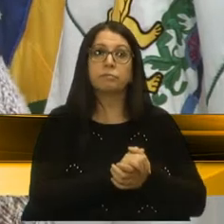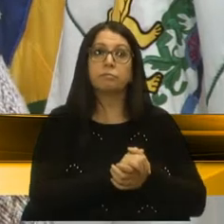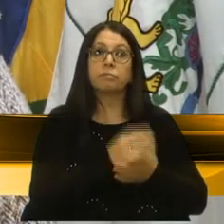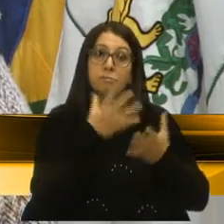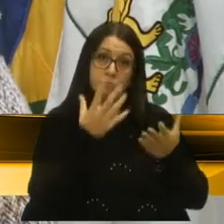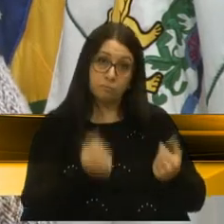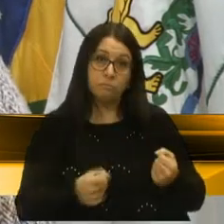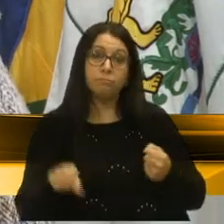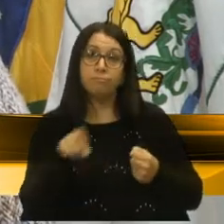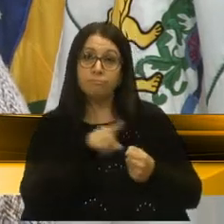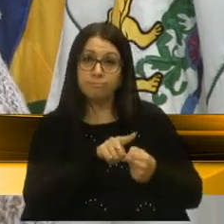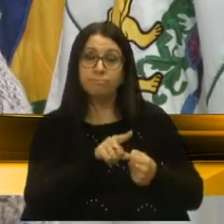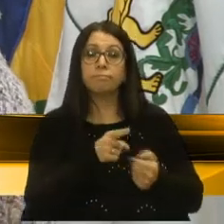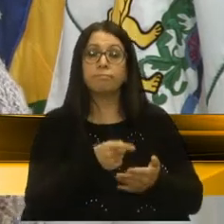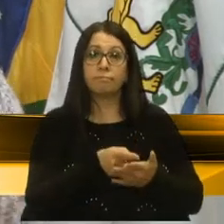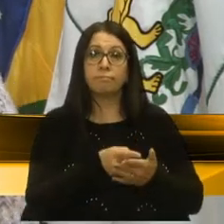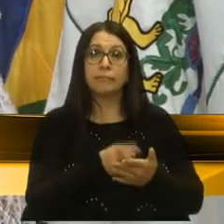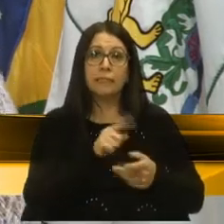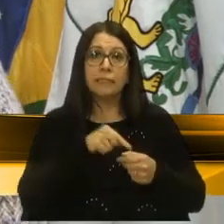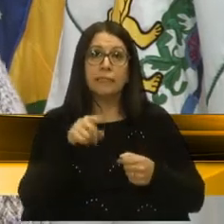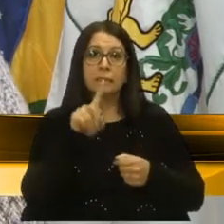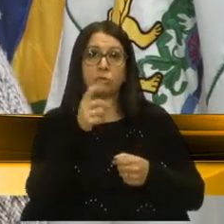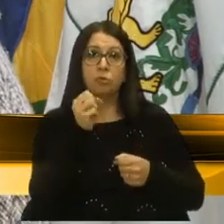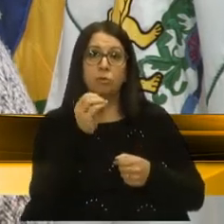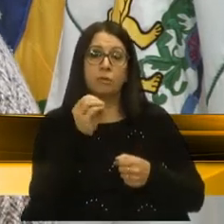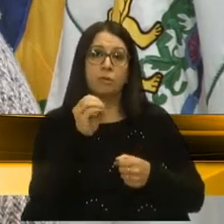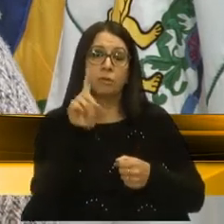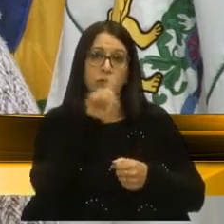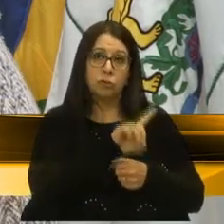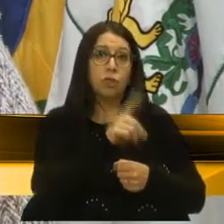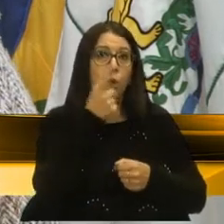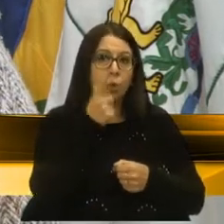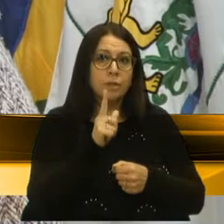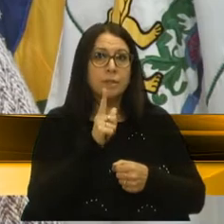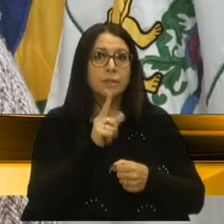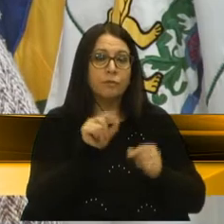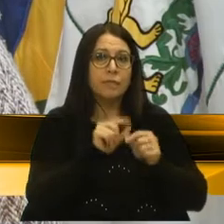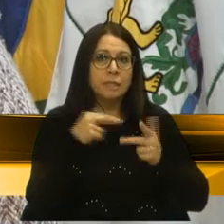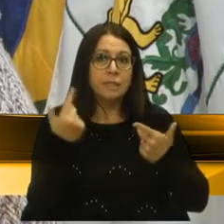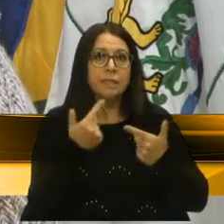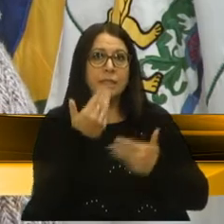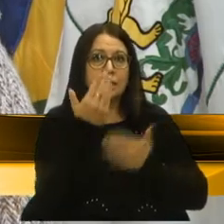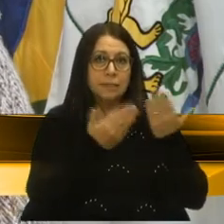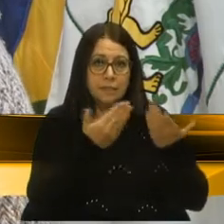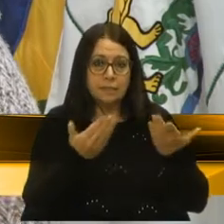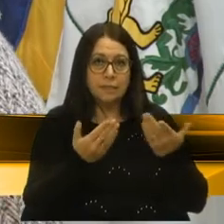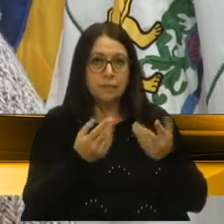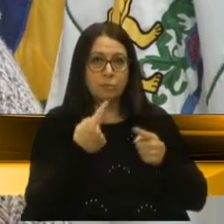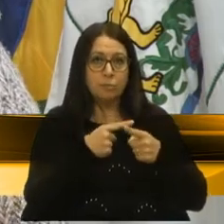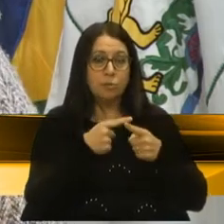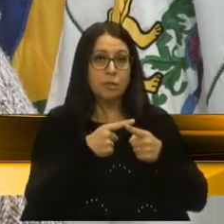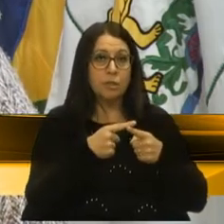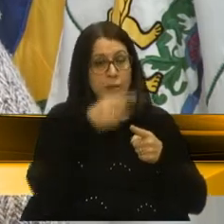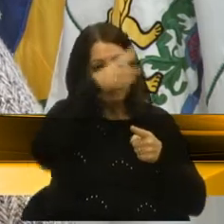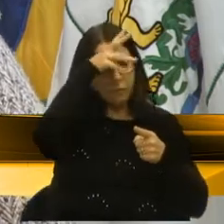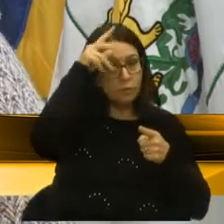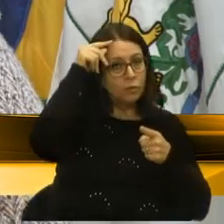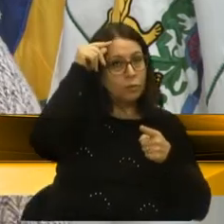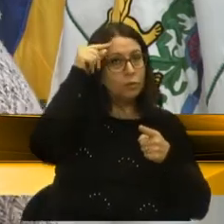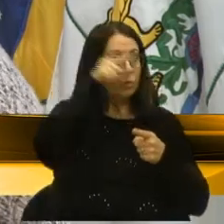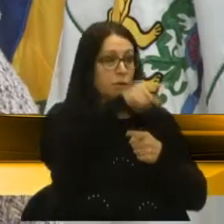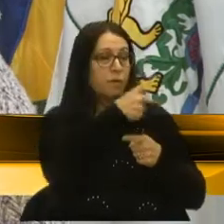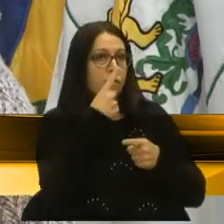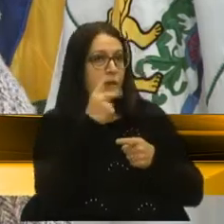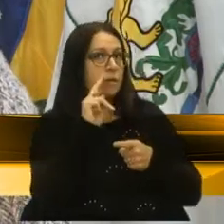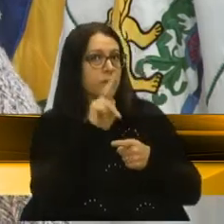permite, né, que, durante esses 180 dias, a gente consiga realizar essa licitação. Por parte do Executivo, nas falas que a gente